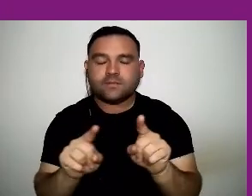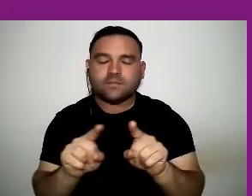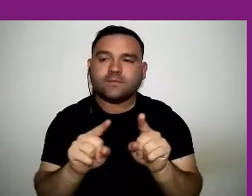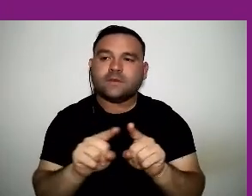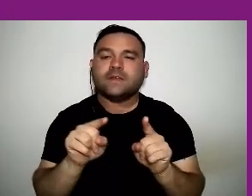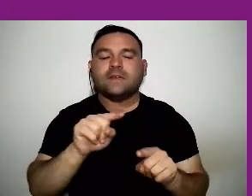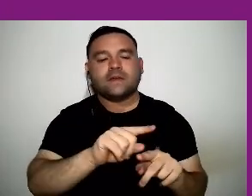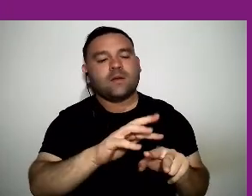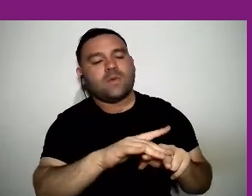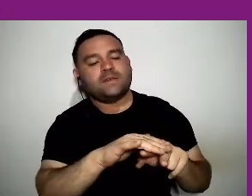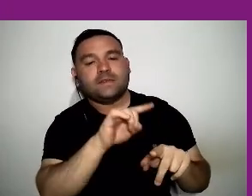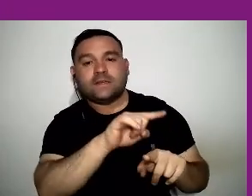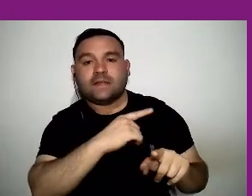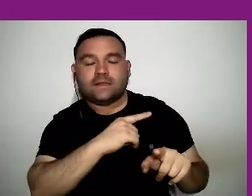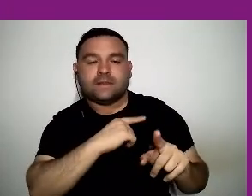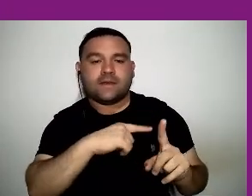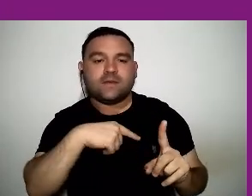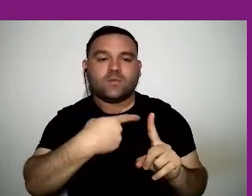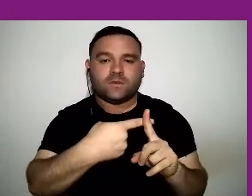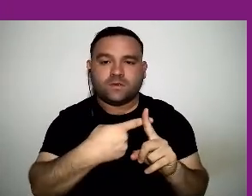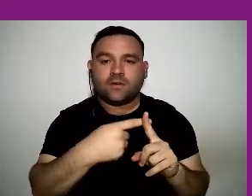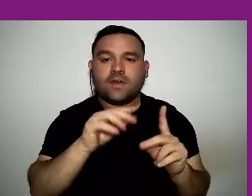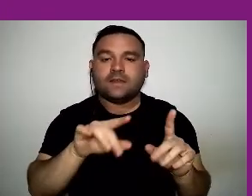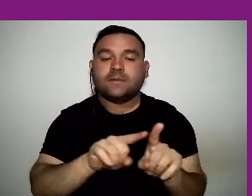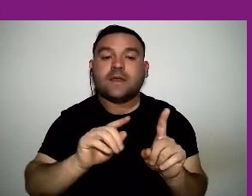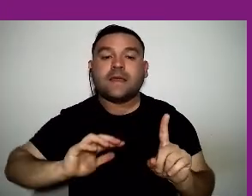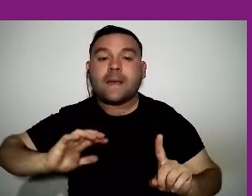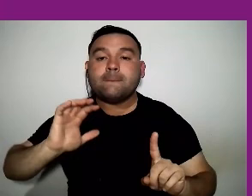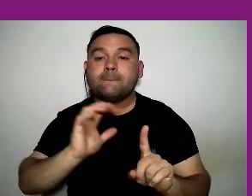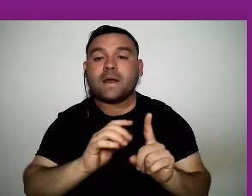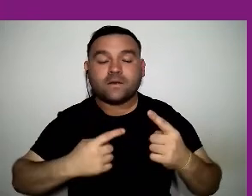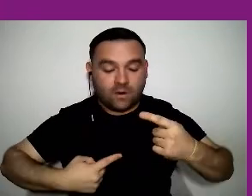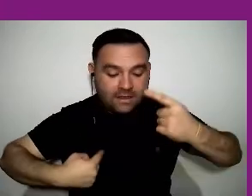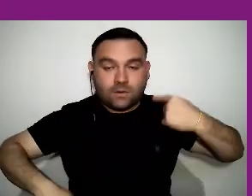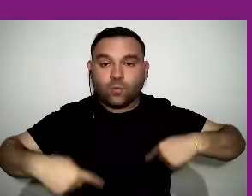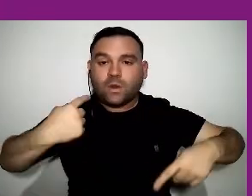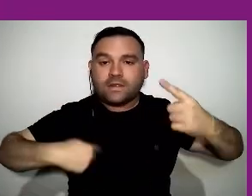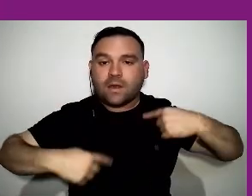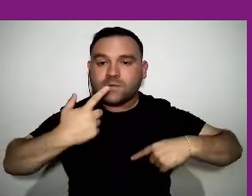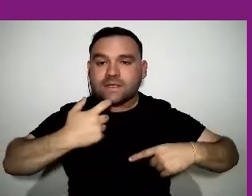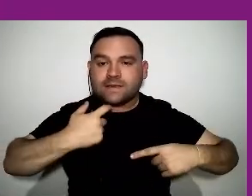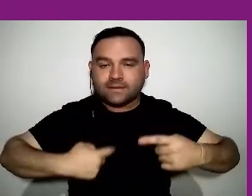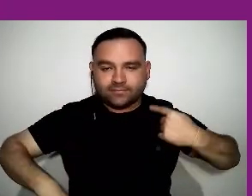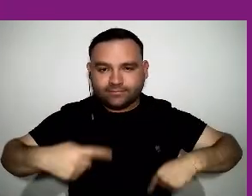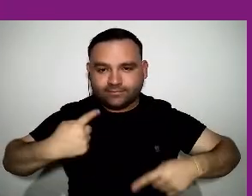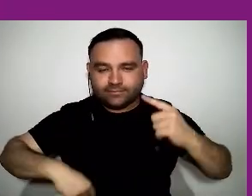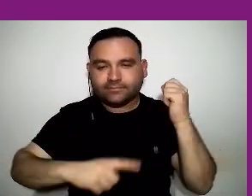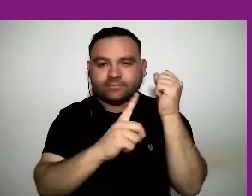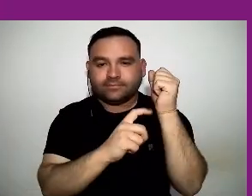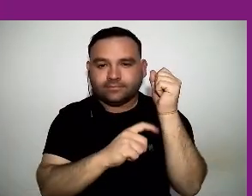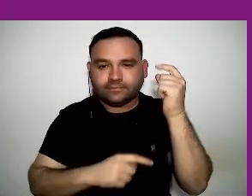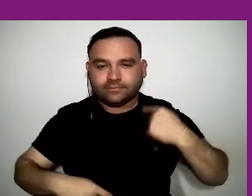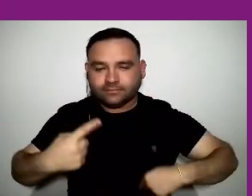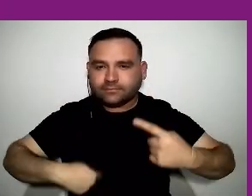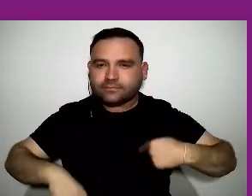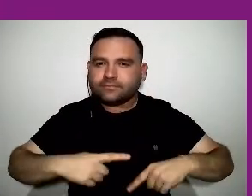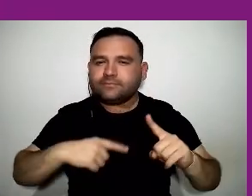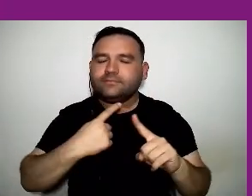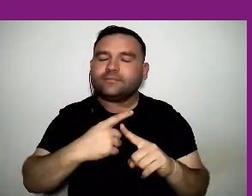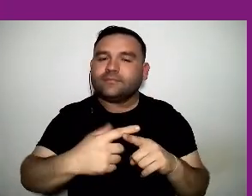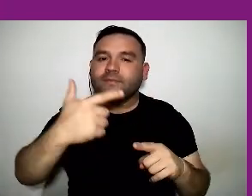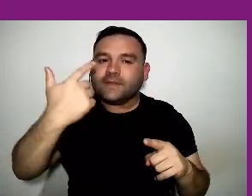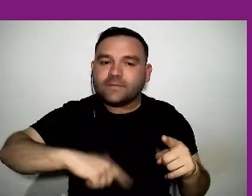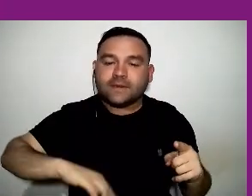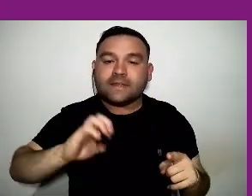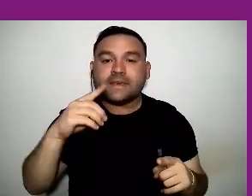naquele paciente que está sob pressão positiva. Isso tem impacto também na circulação, porque isso gera ainda mais formação